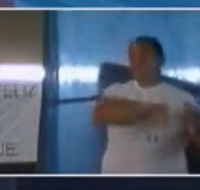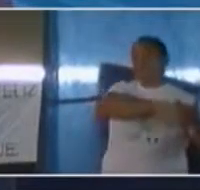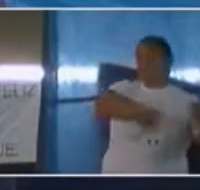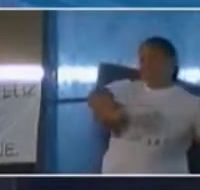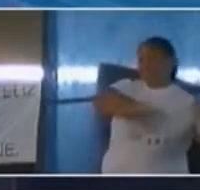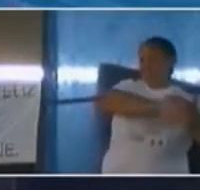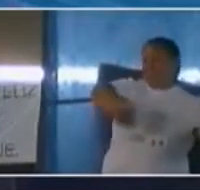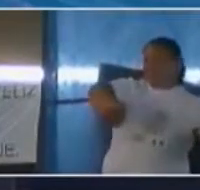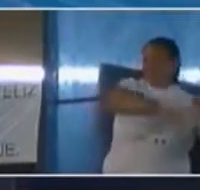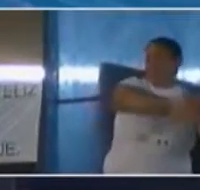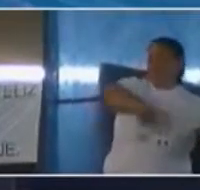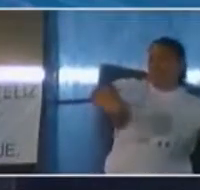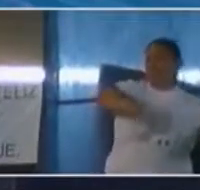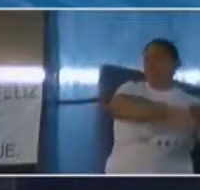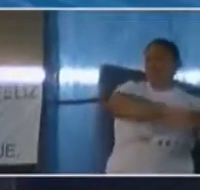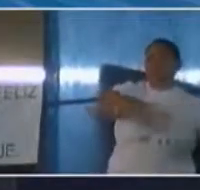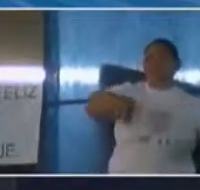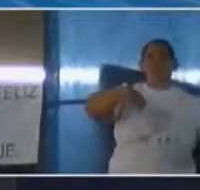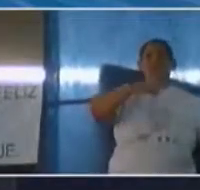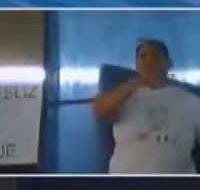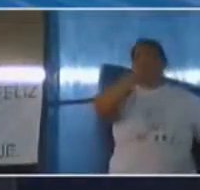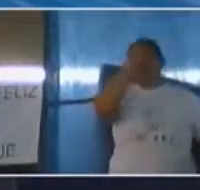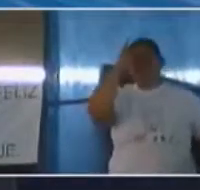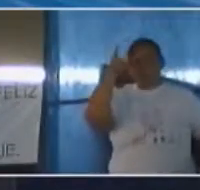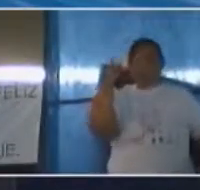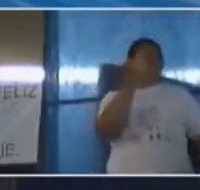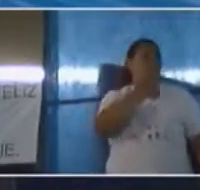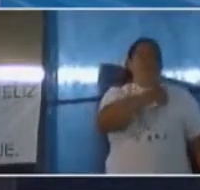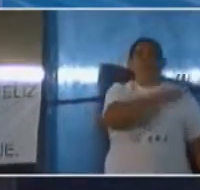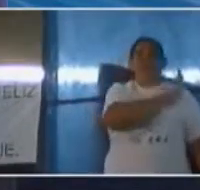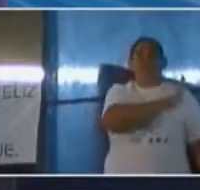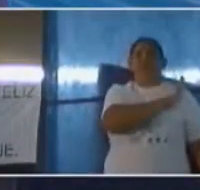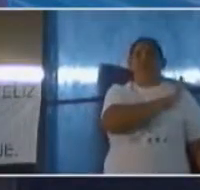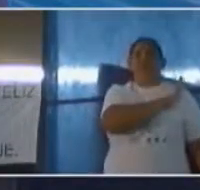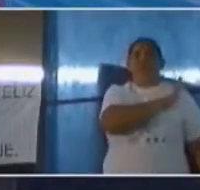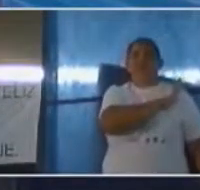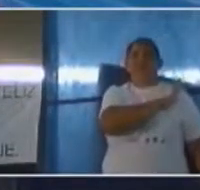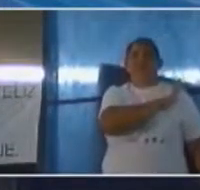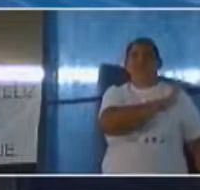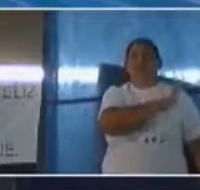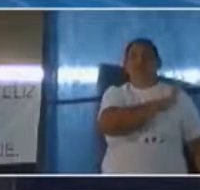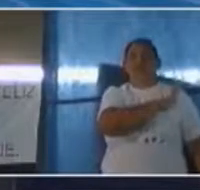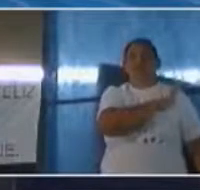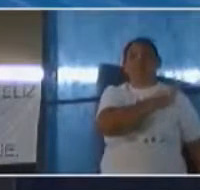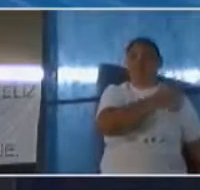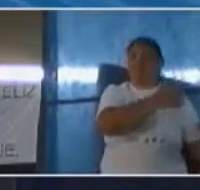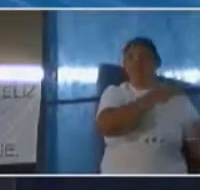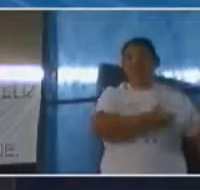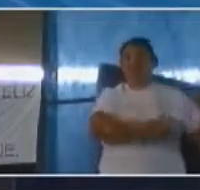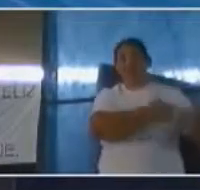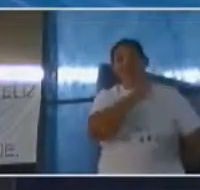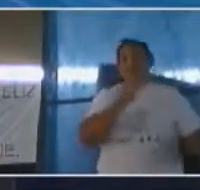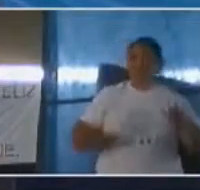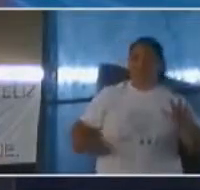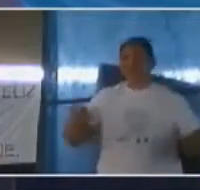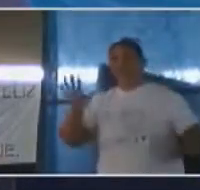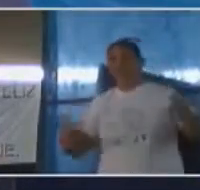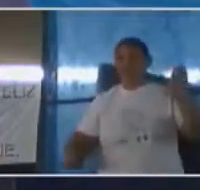e sentimentos de desconexão. Exclusão, desconexão. Nós estamos incluídos